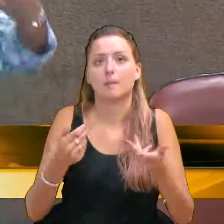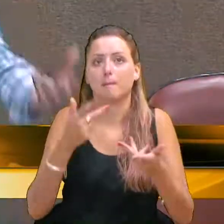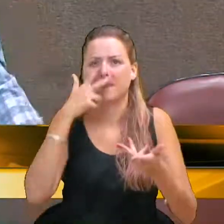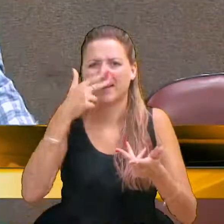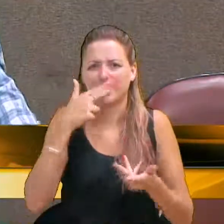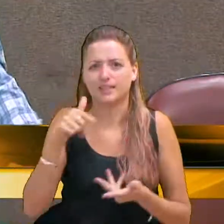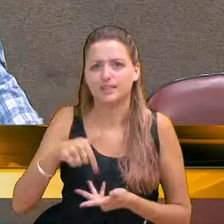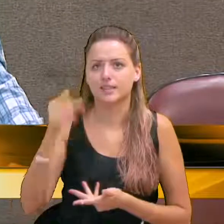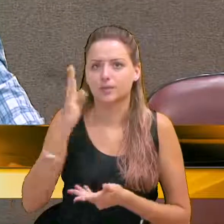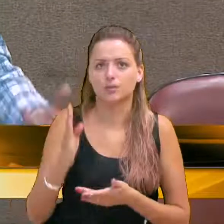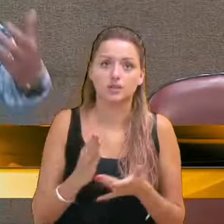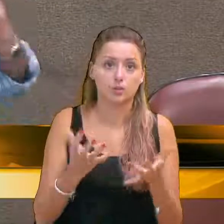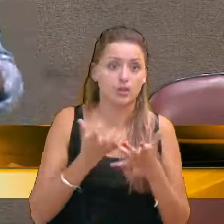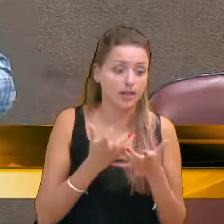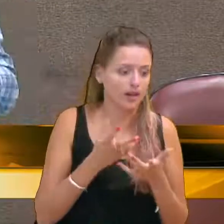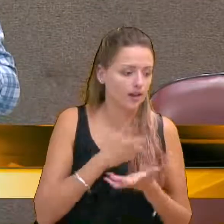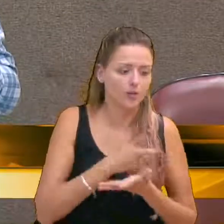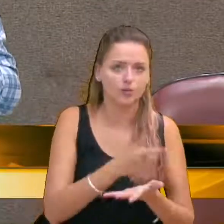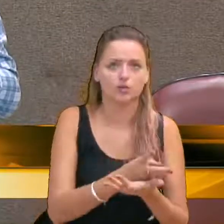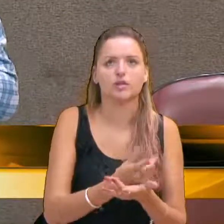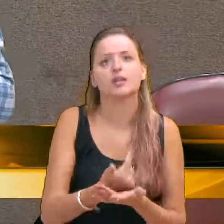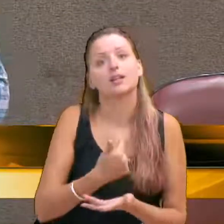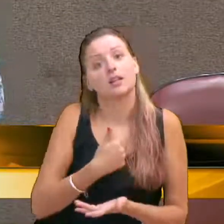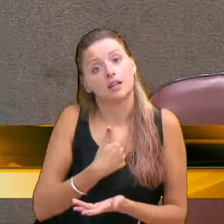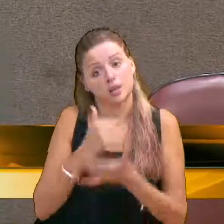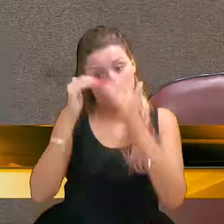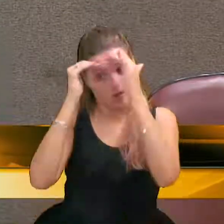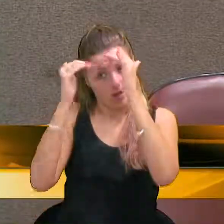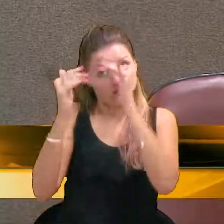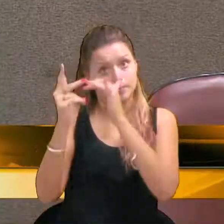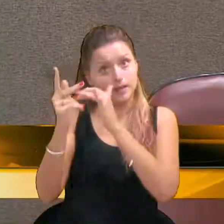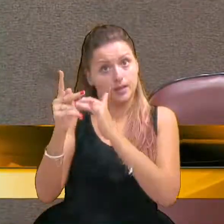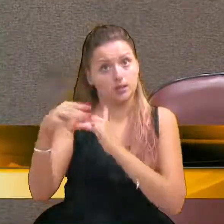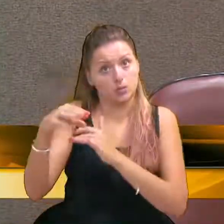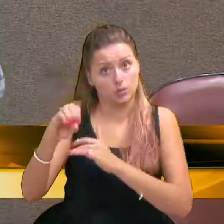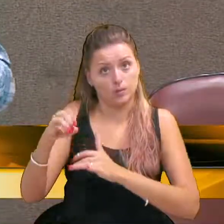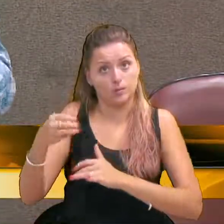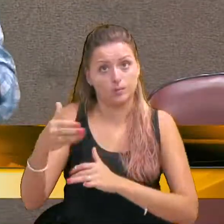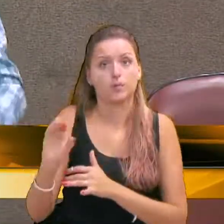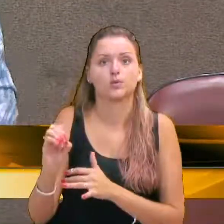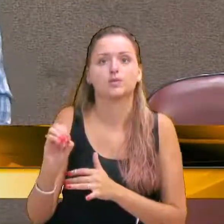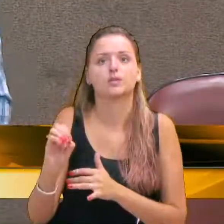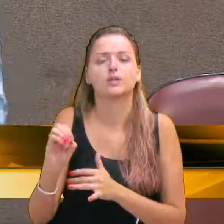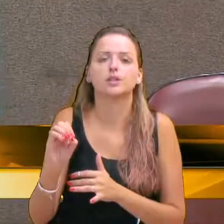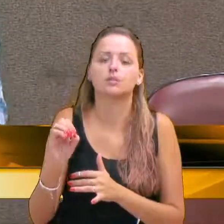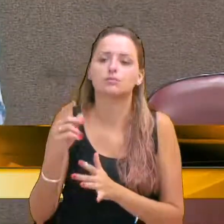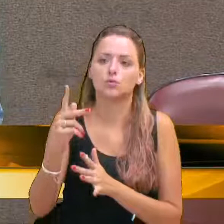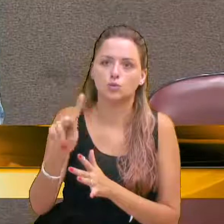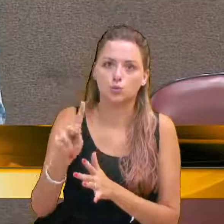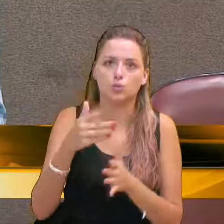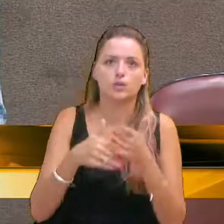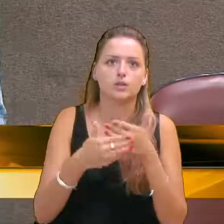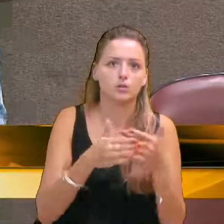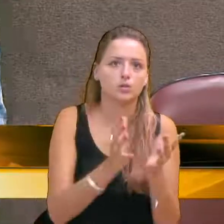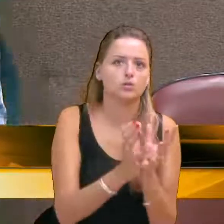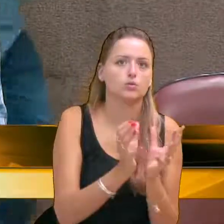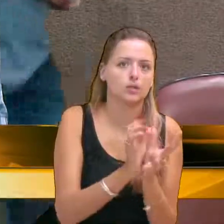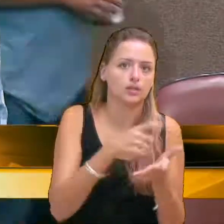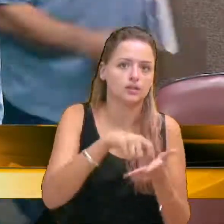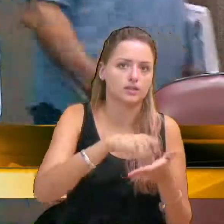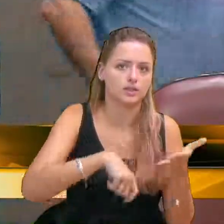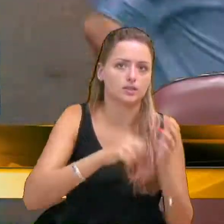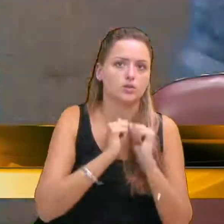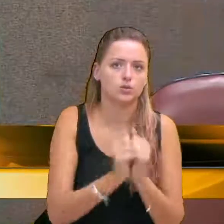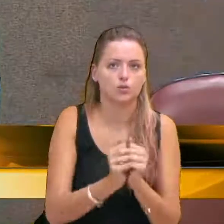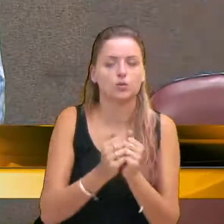quer manter. Então, eu respeito muito a moção de Vossa Excelência e de todos os colegas,